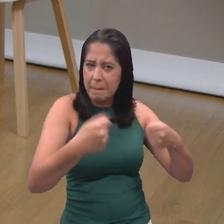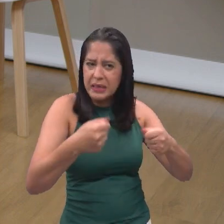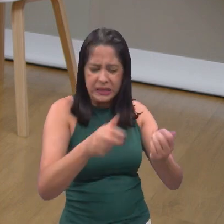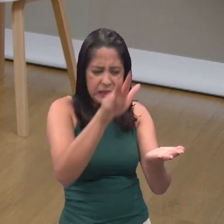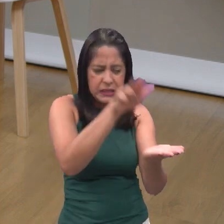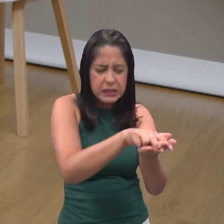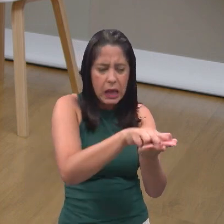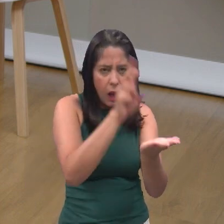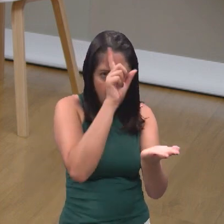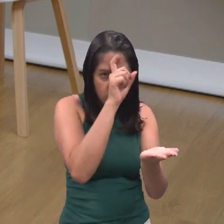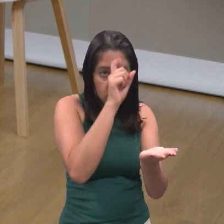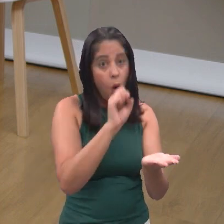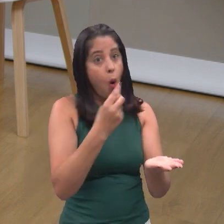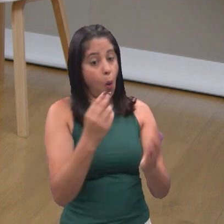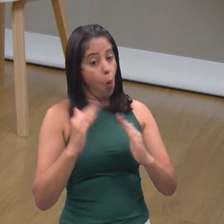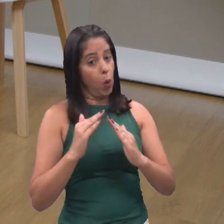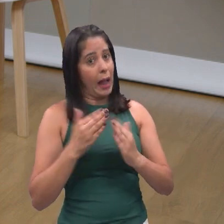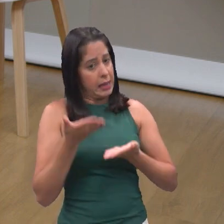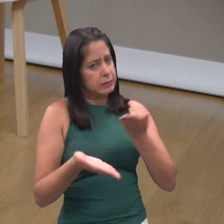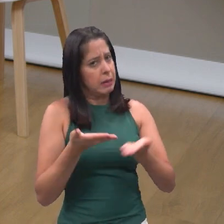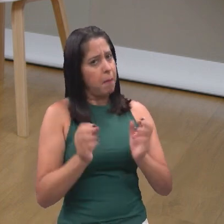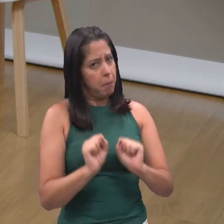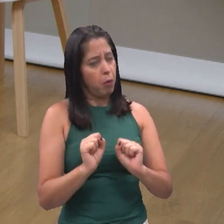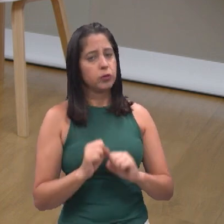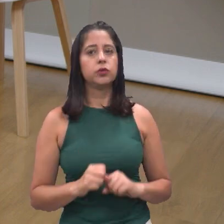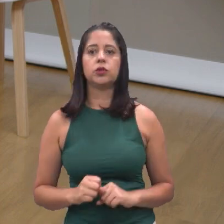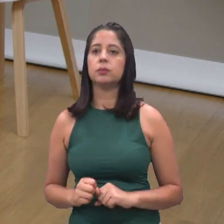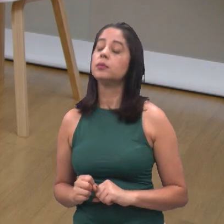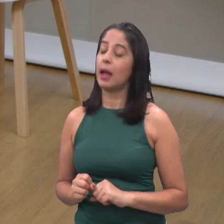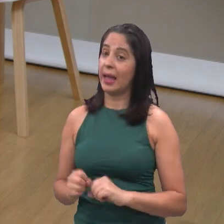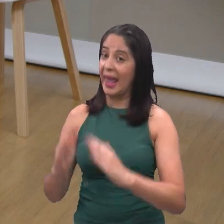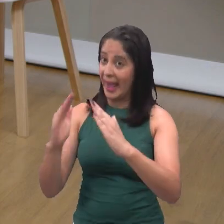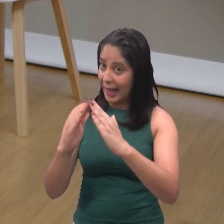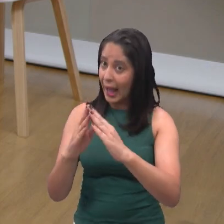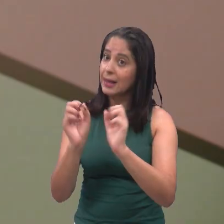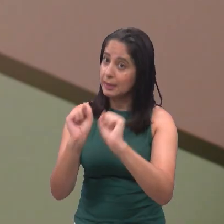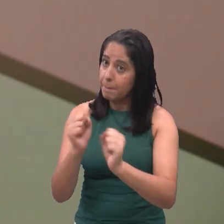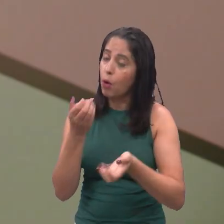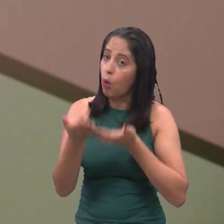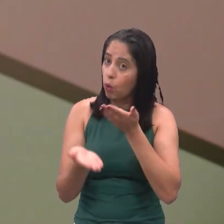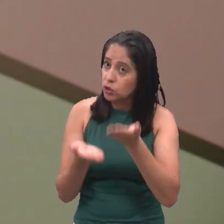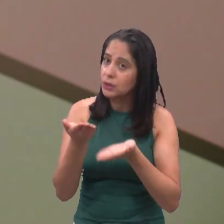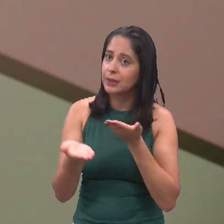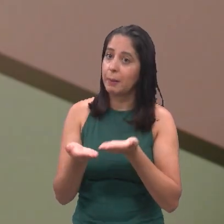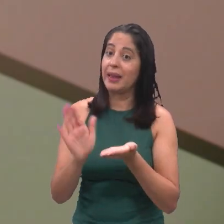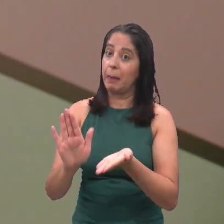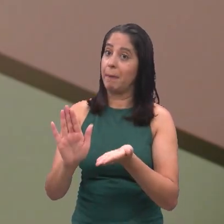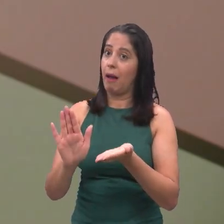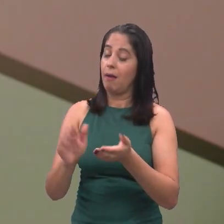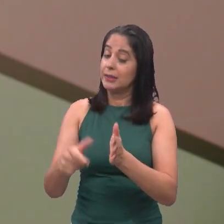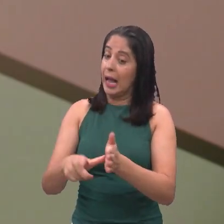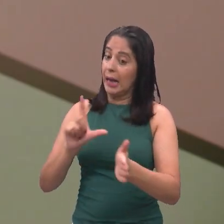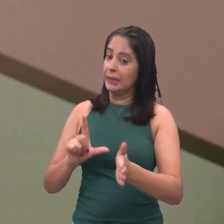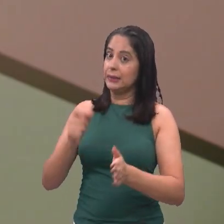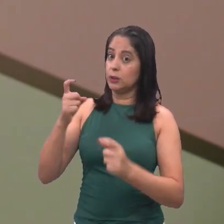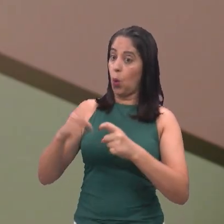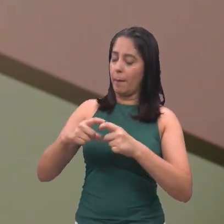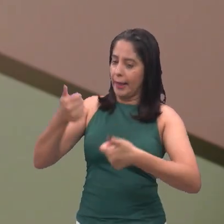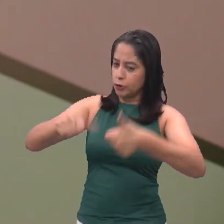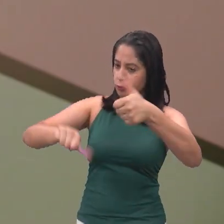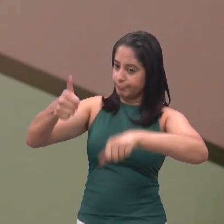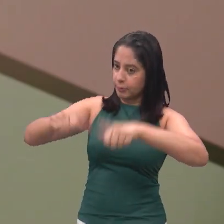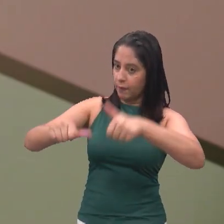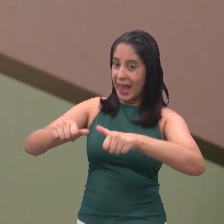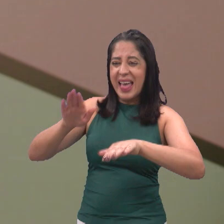dá para tratar em casa? Dá para tratar em casa, mas precisa muito de uma avaliação médica. Então, assim, dependendo da idade